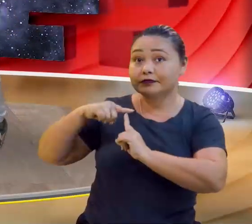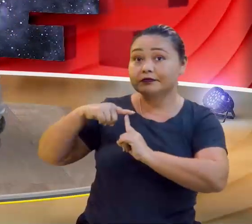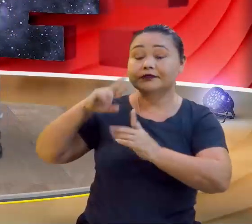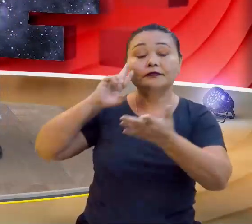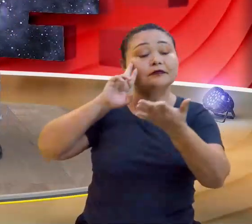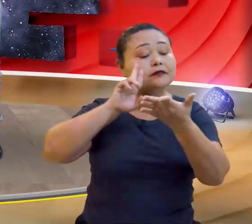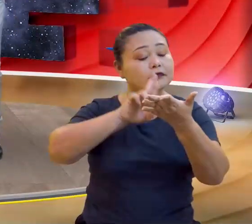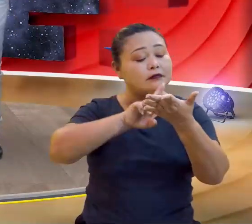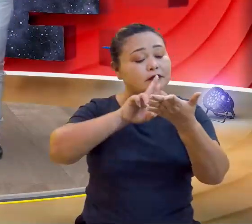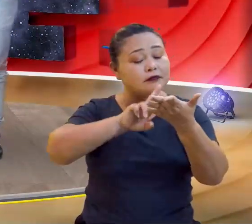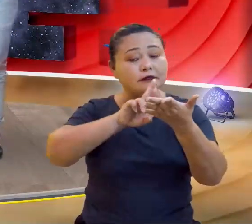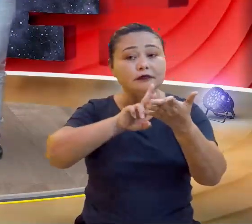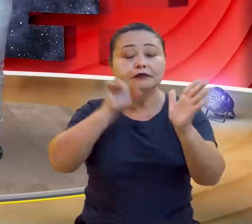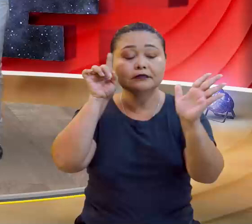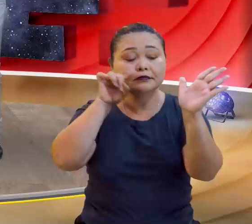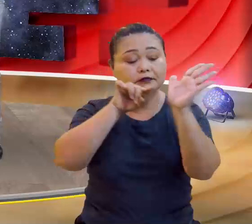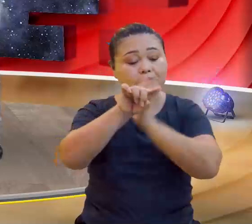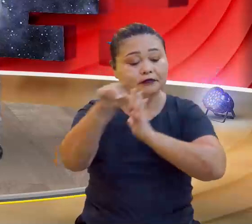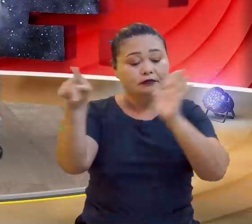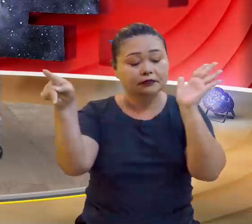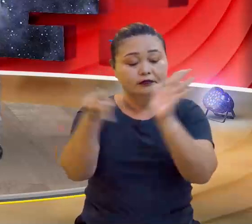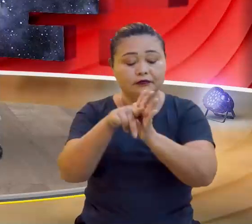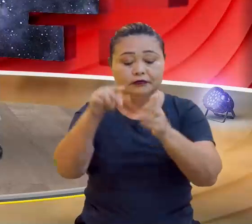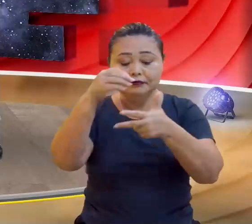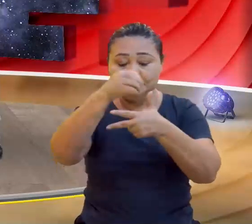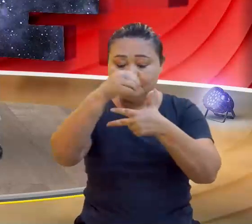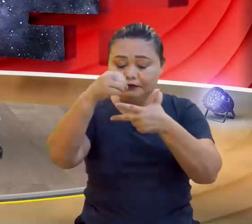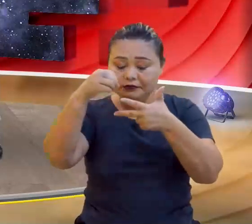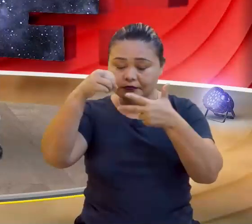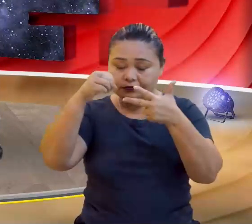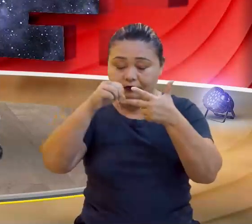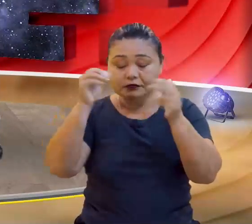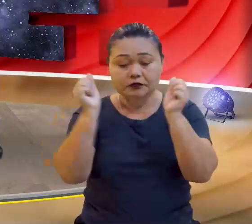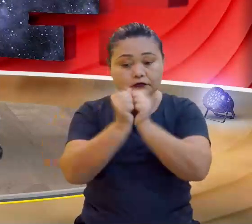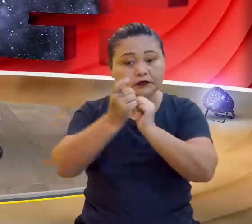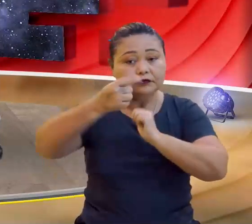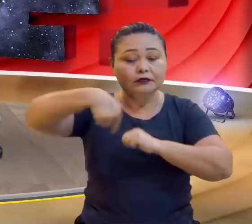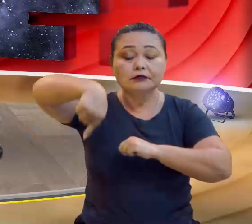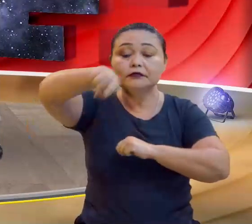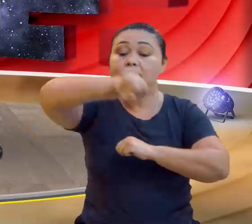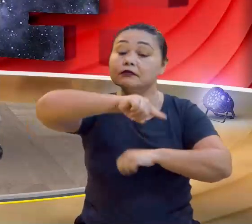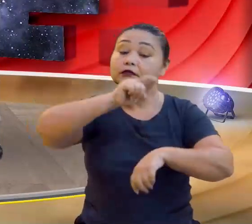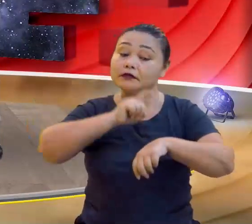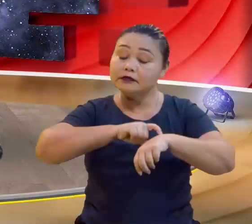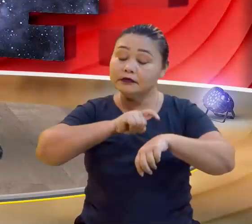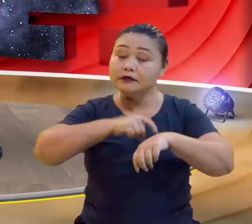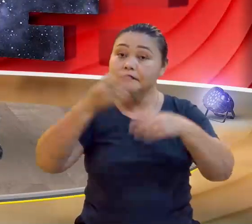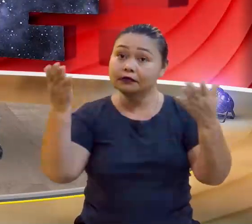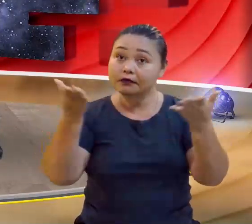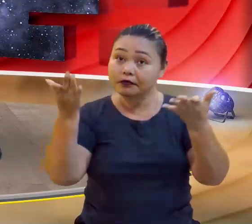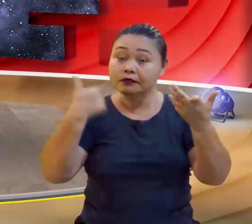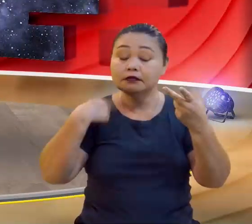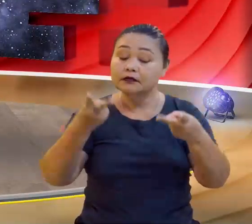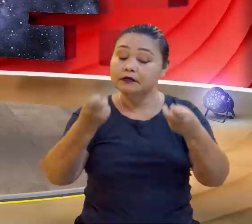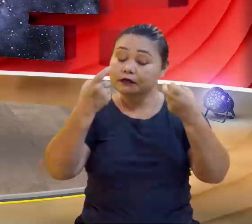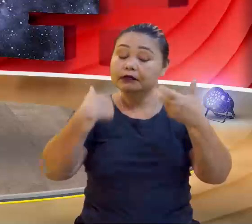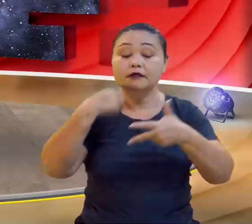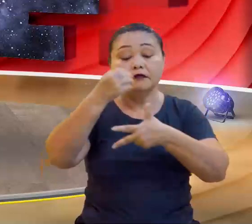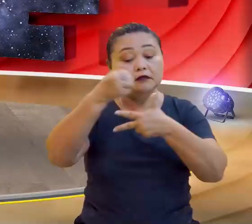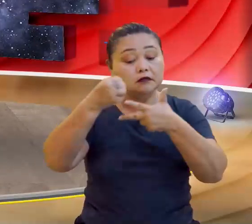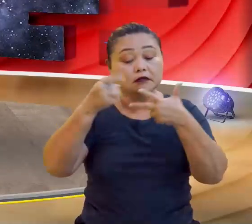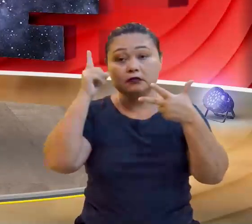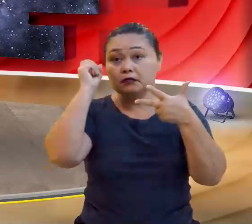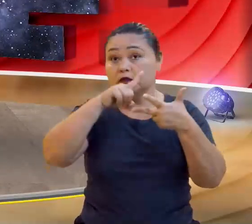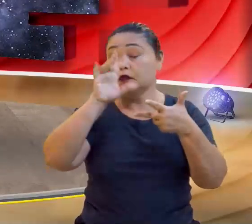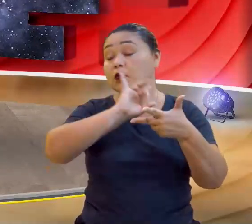Enem juntamente com vocês. E é nesse momento que vocês vão perceber que o Enem não é um bicho de sete cabeças, né? Não é só